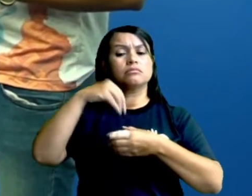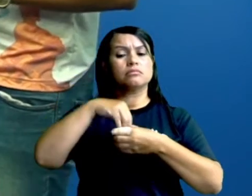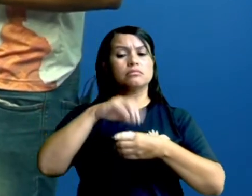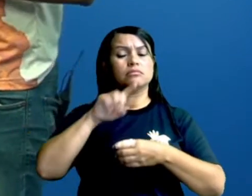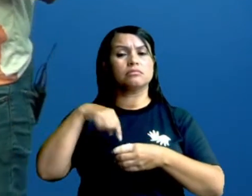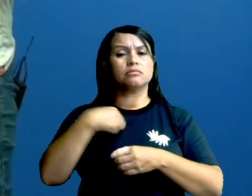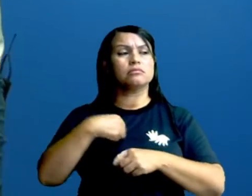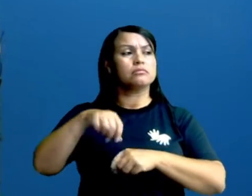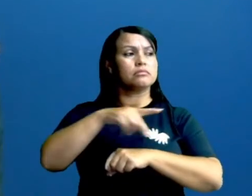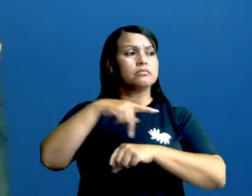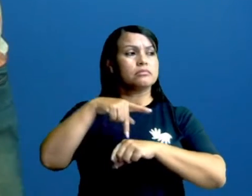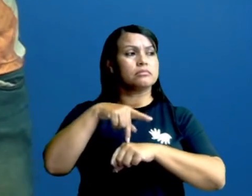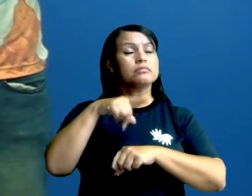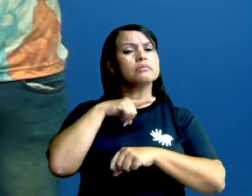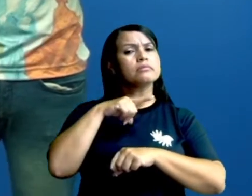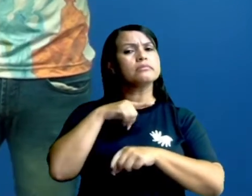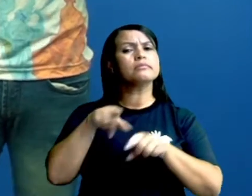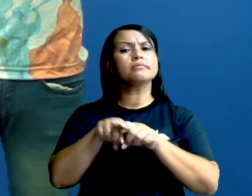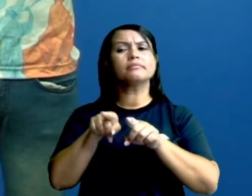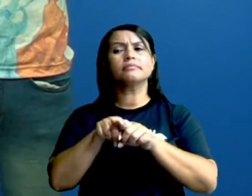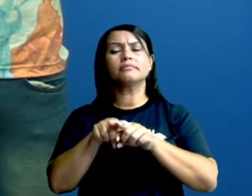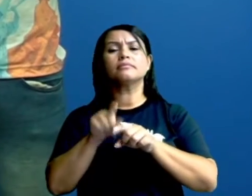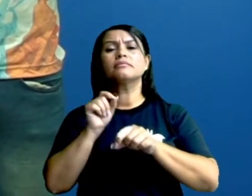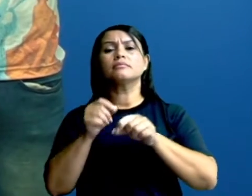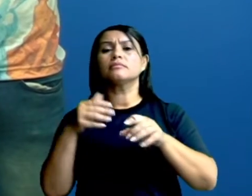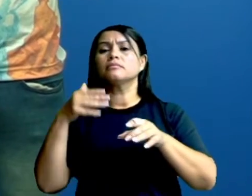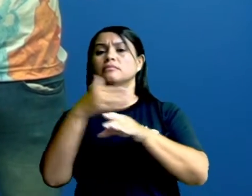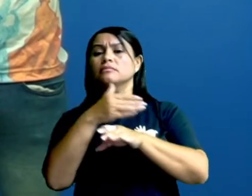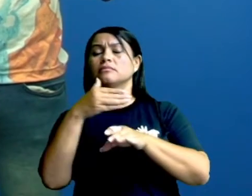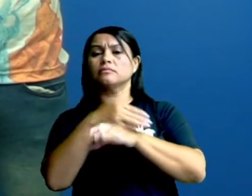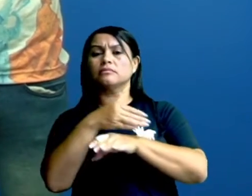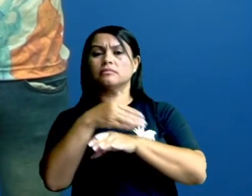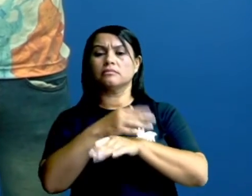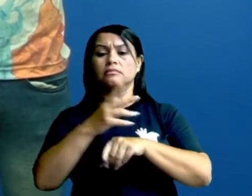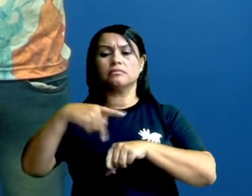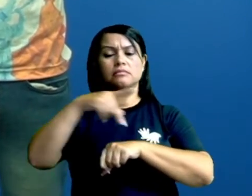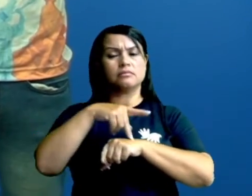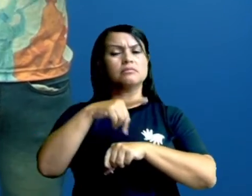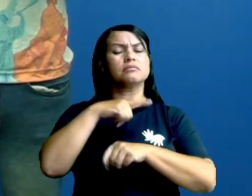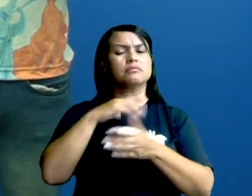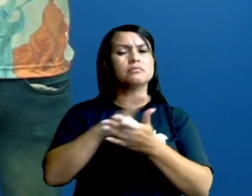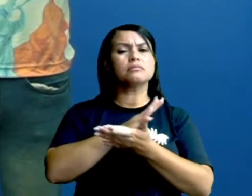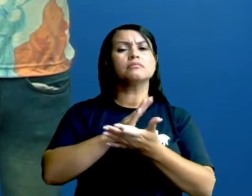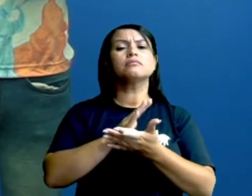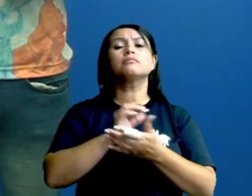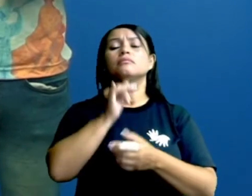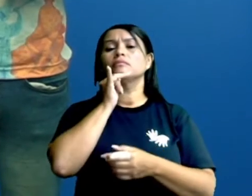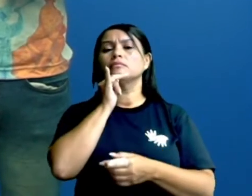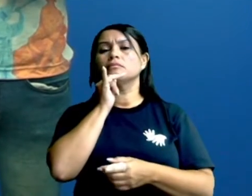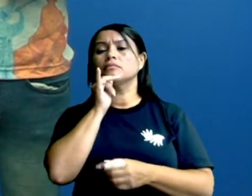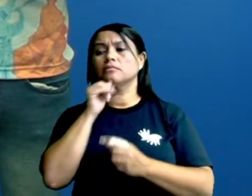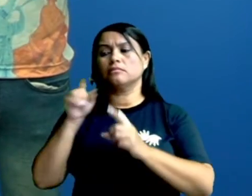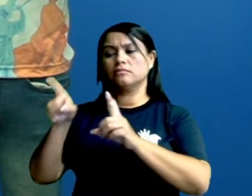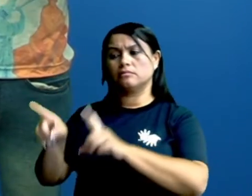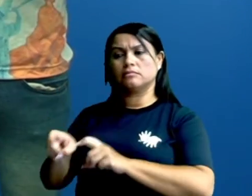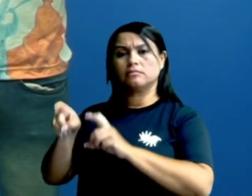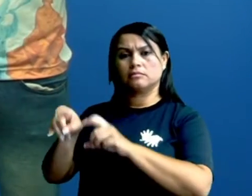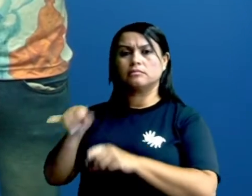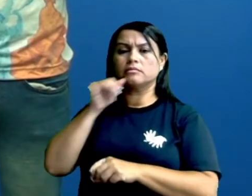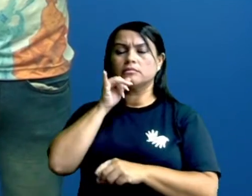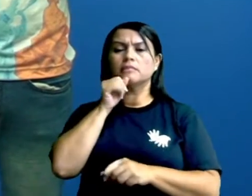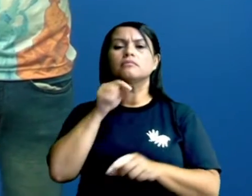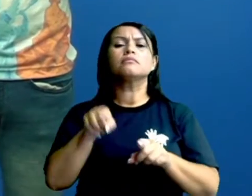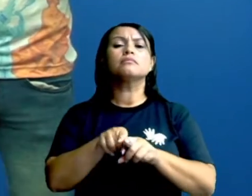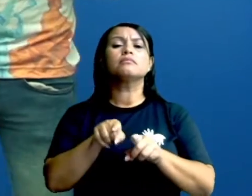país. E para essa questão da ocupação do interior do nosso país, algumas atividades são mais relevantes, né? Como a pecuária, por exemplo, e